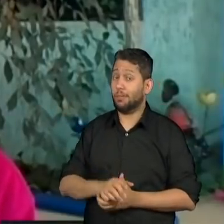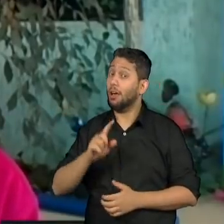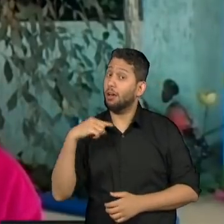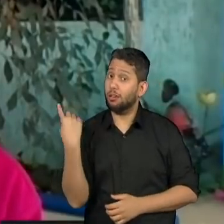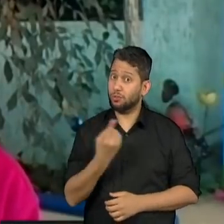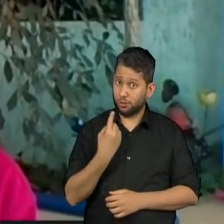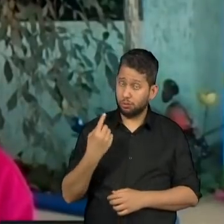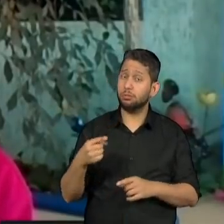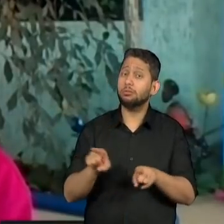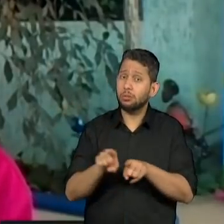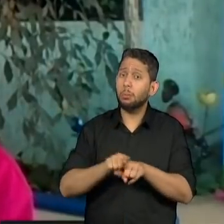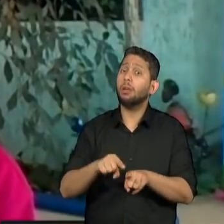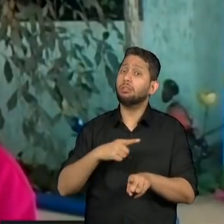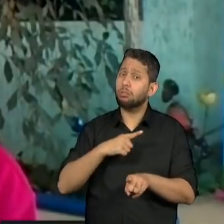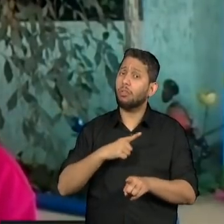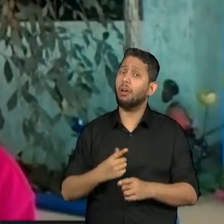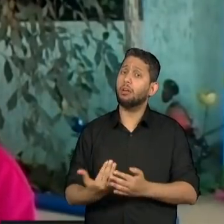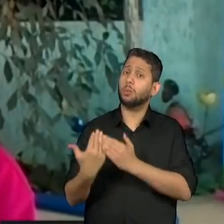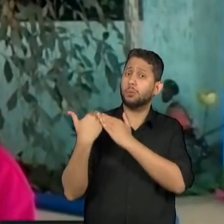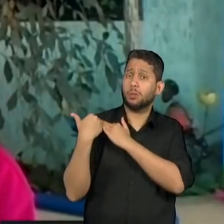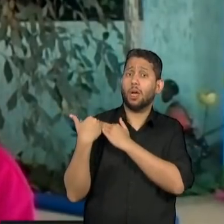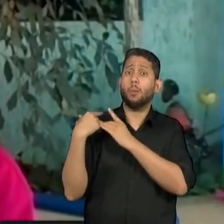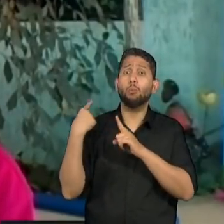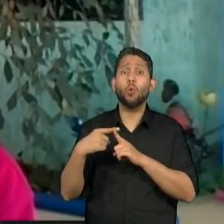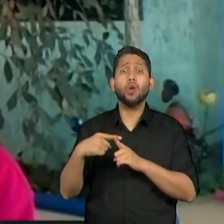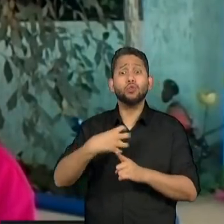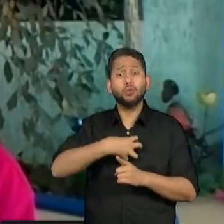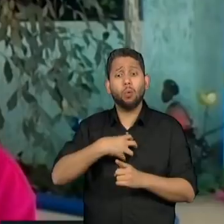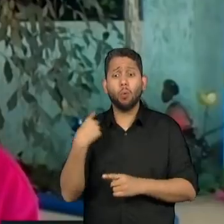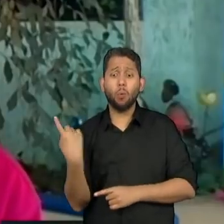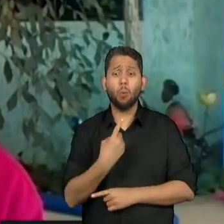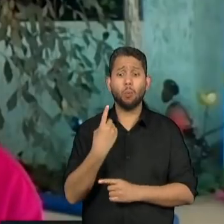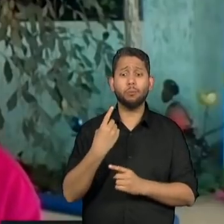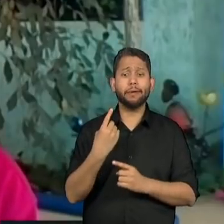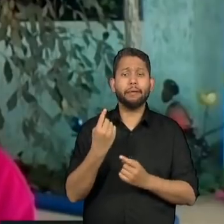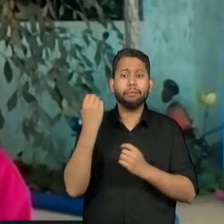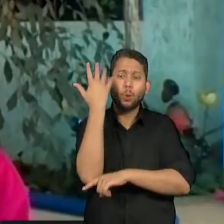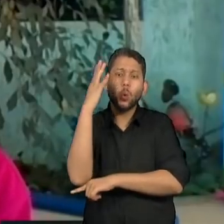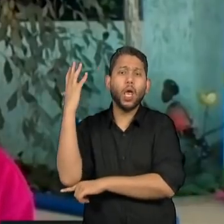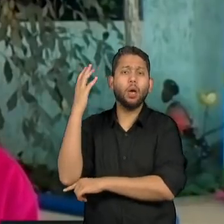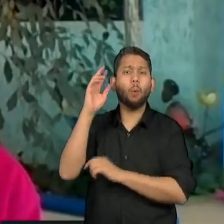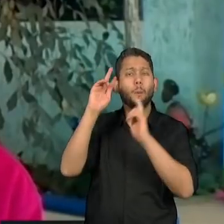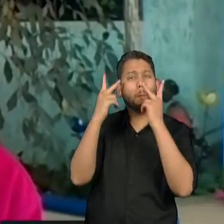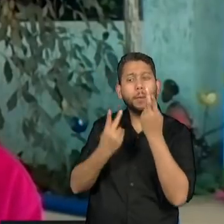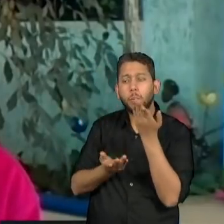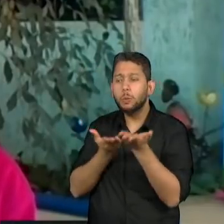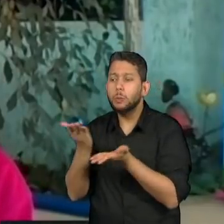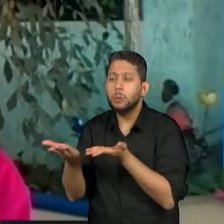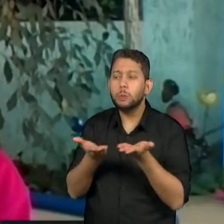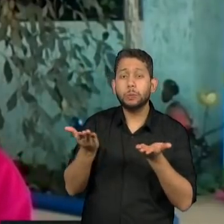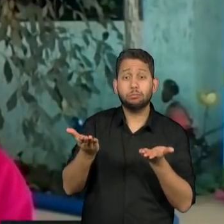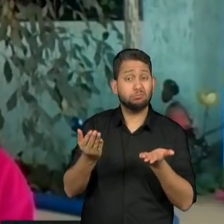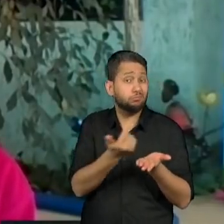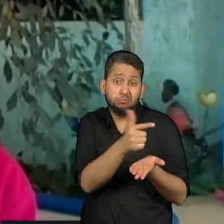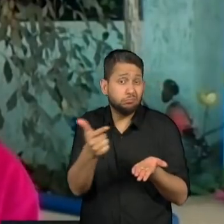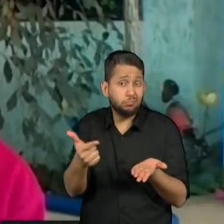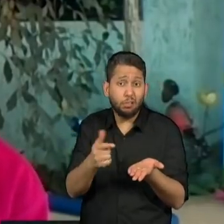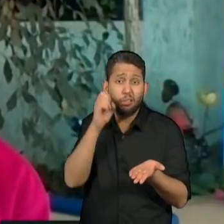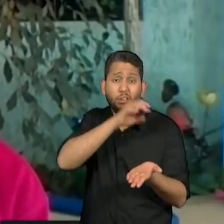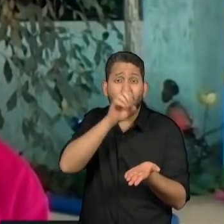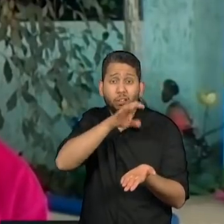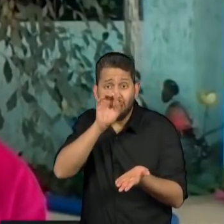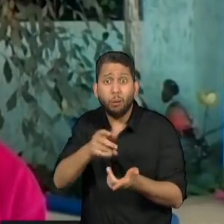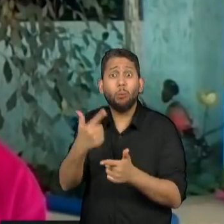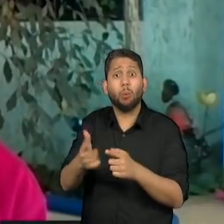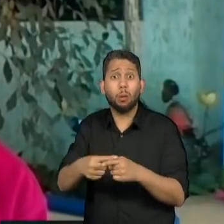a responsabilidade é das formas com que a gente lida com a natureza, é muito cômodo. Então, na verdade, o